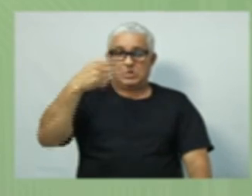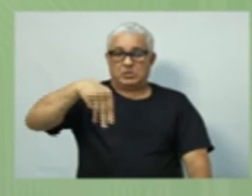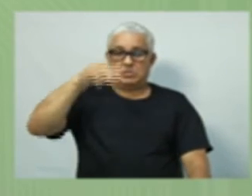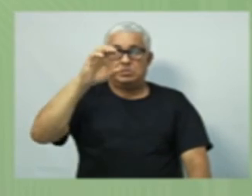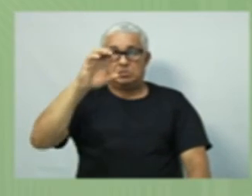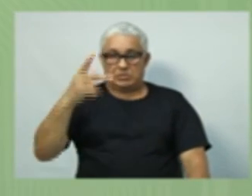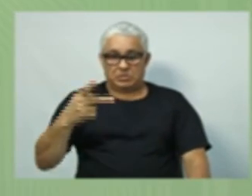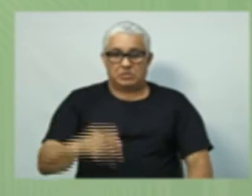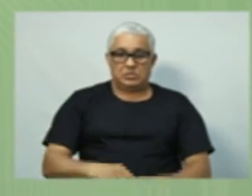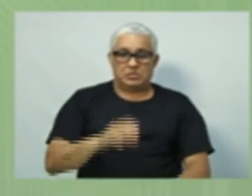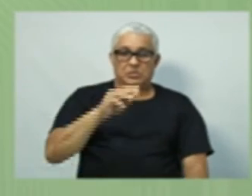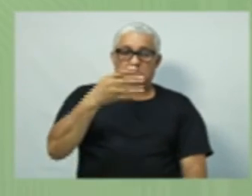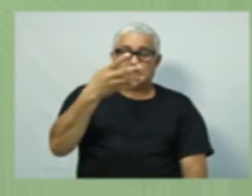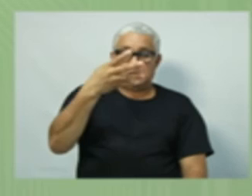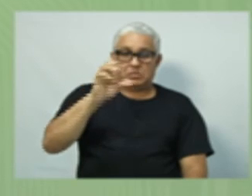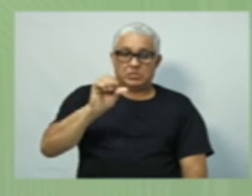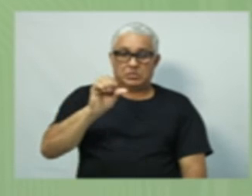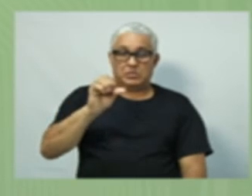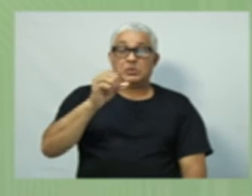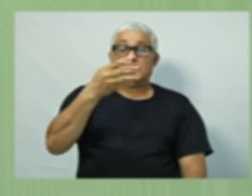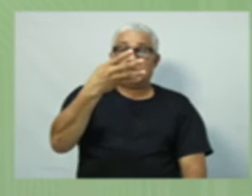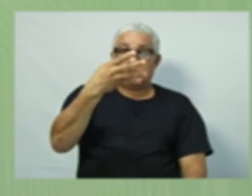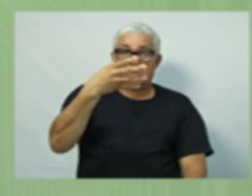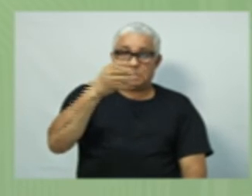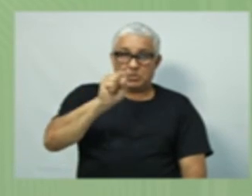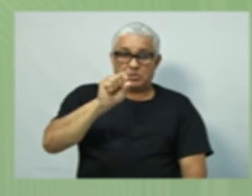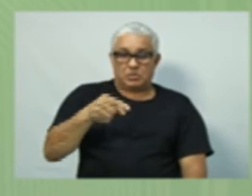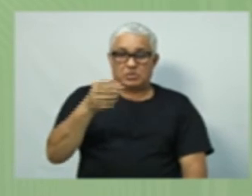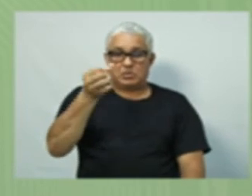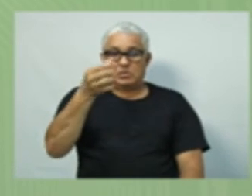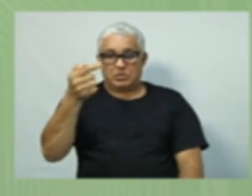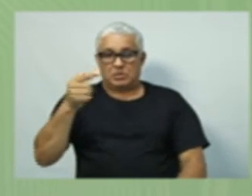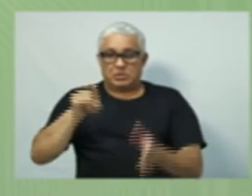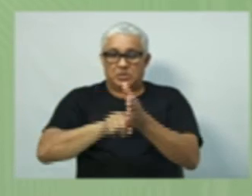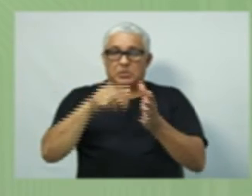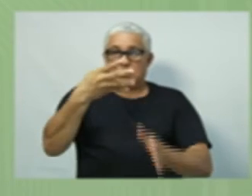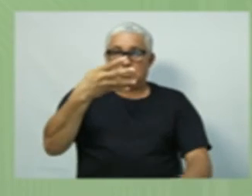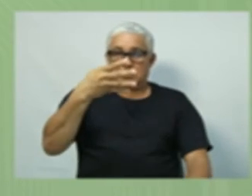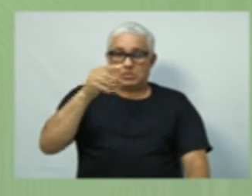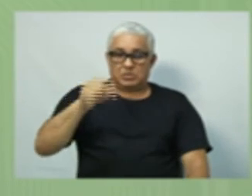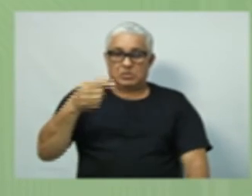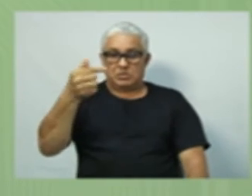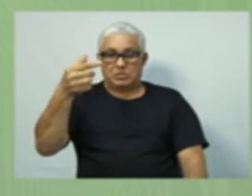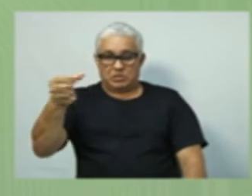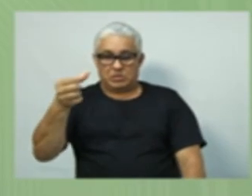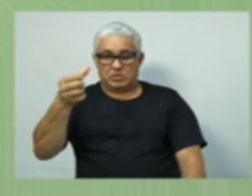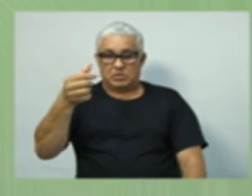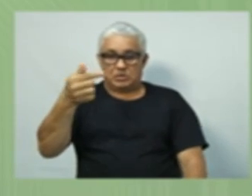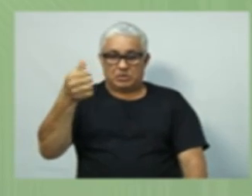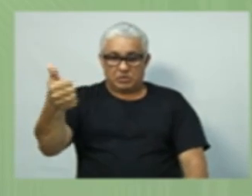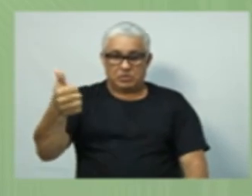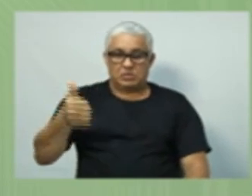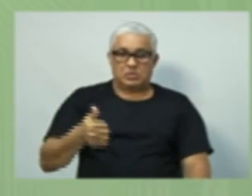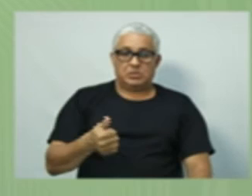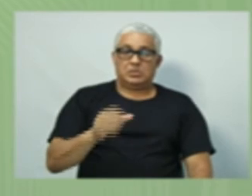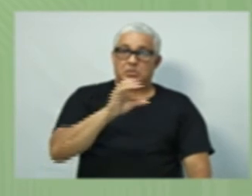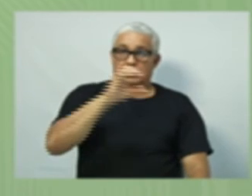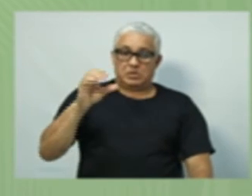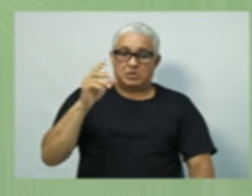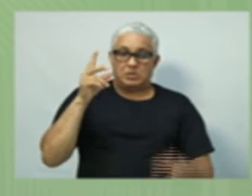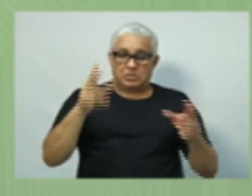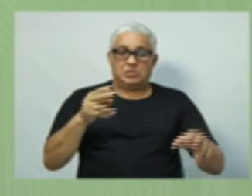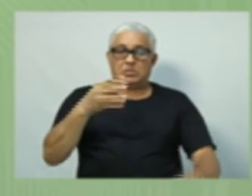48 a prazo médio 4 71 43,94 de um ciclo de caixa o quanto que os fornecedores